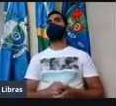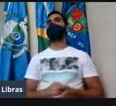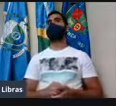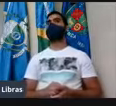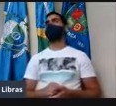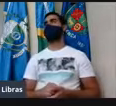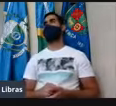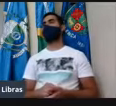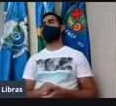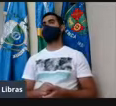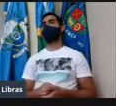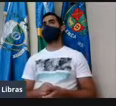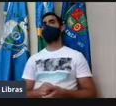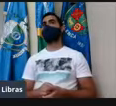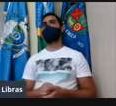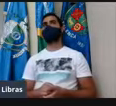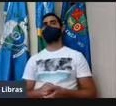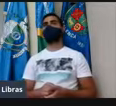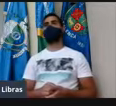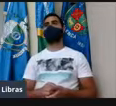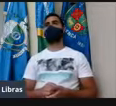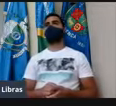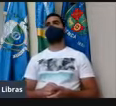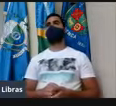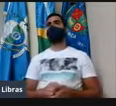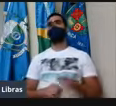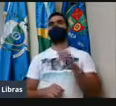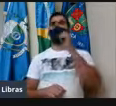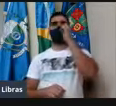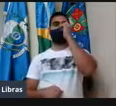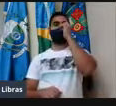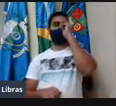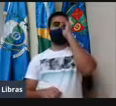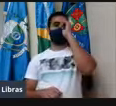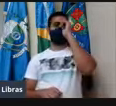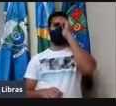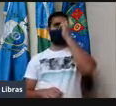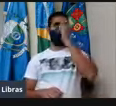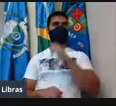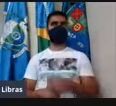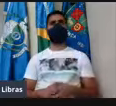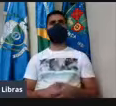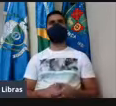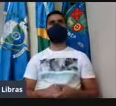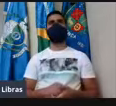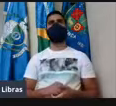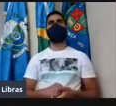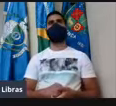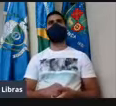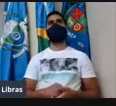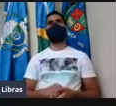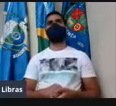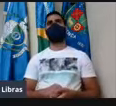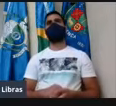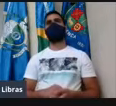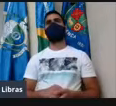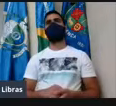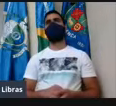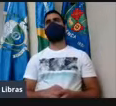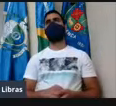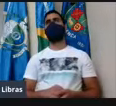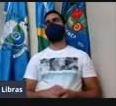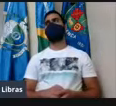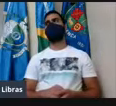Vereador, então, vamos por partes. Vamos lá. O cálculo atuarial, por exemplo, foi feito